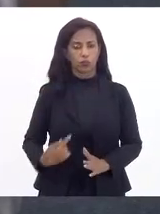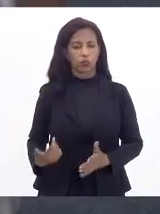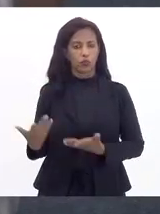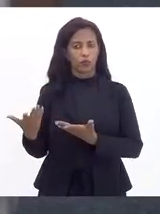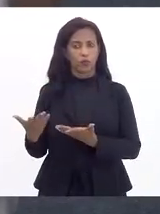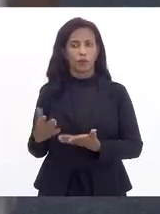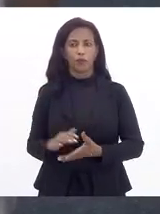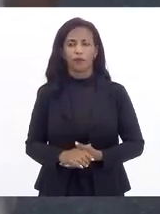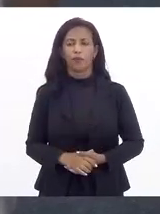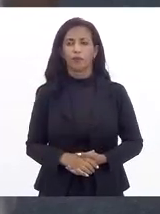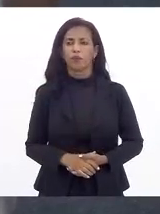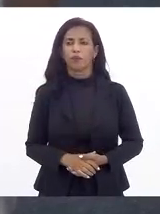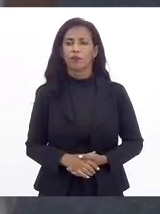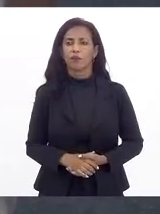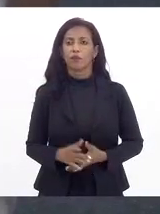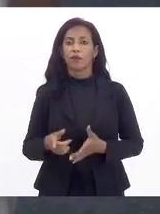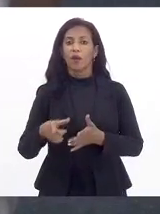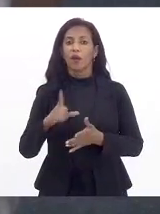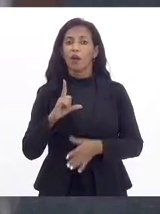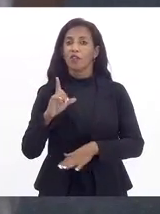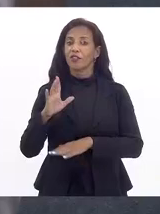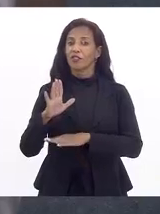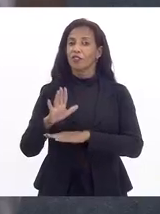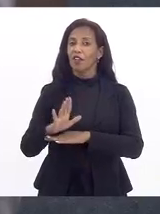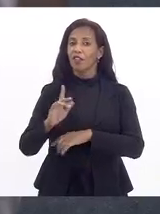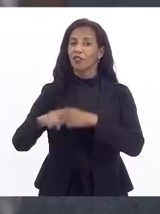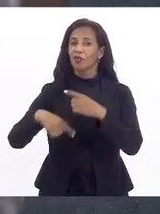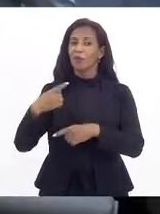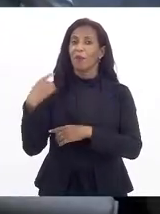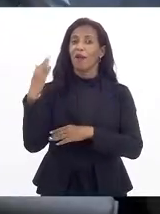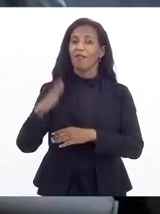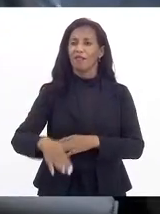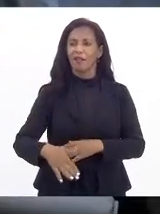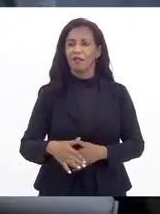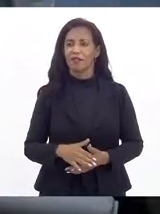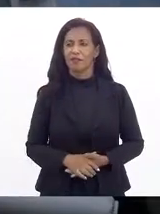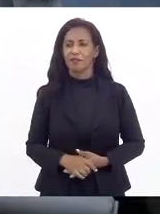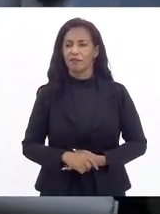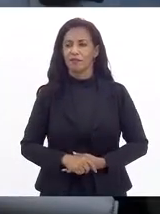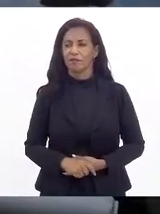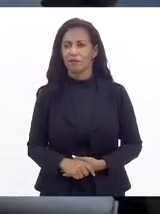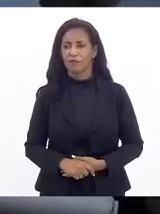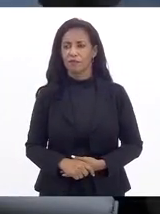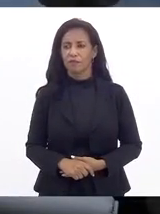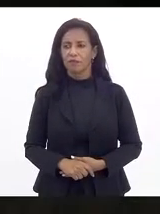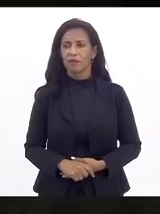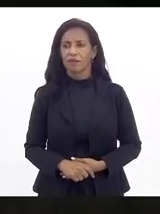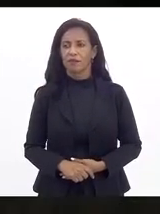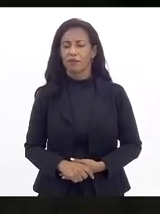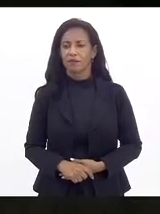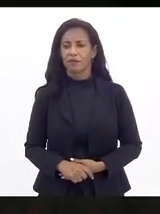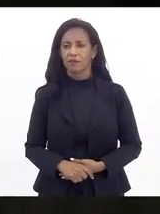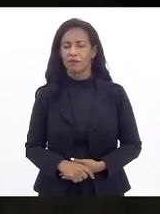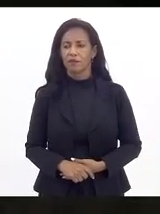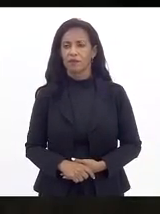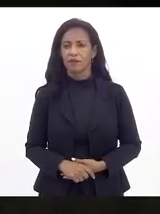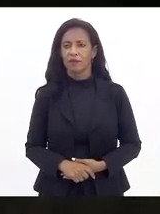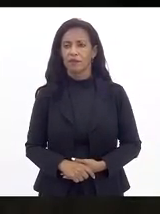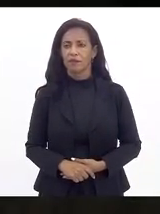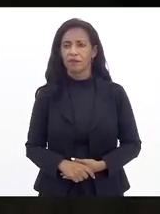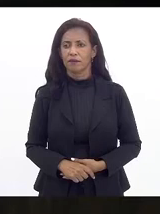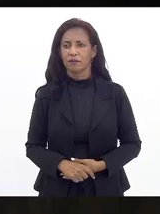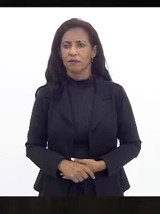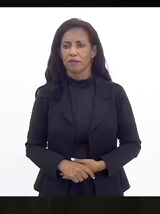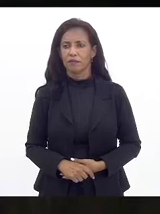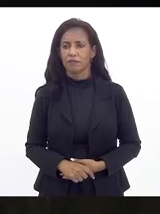servidores da saúde. Antes tarde que mais tarde. Pela ordem. É verdade, presidente. Só respondendo também a